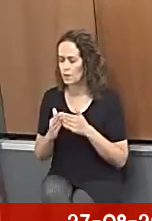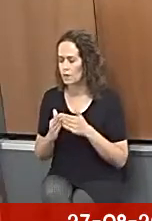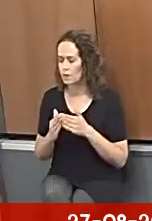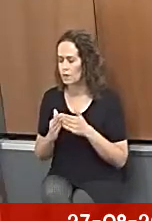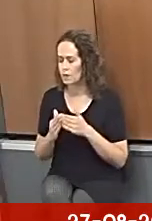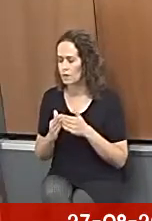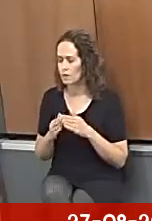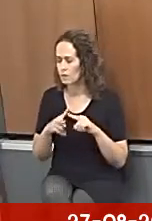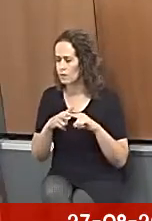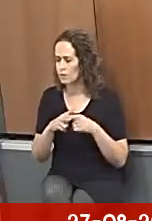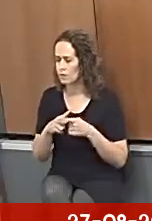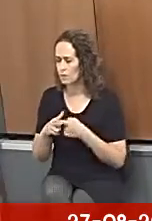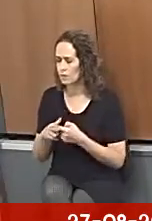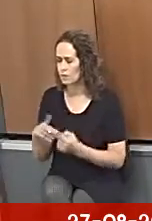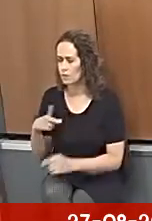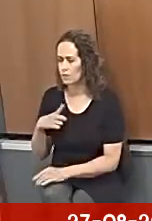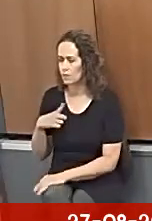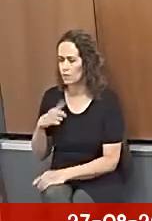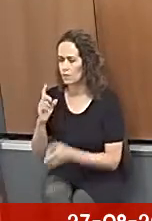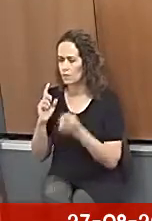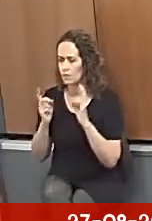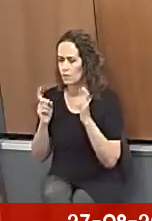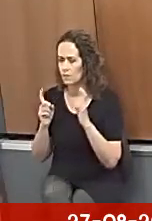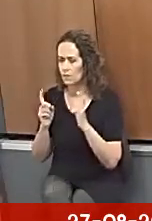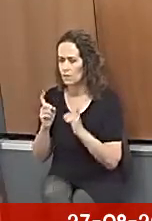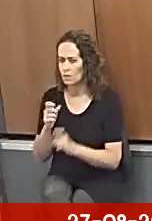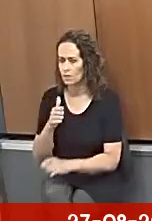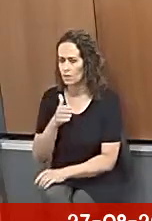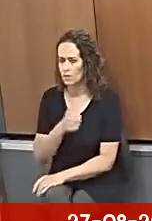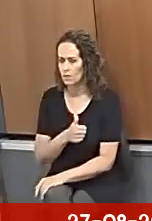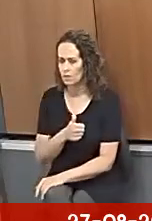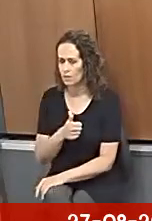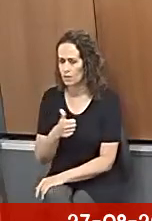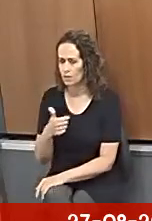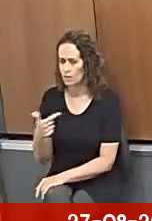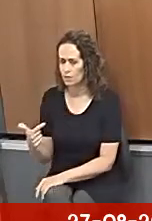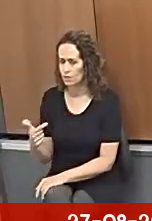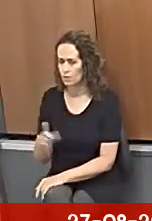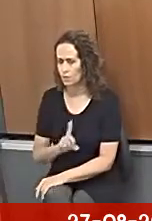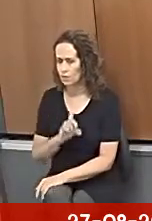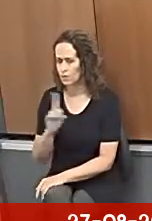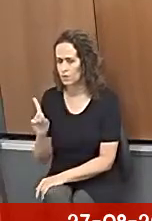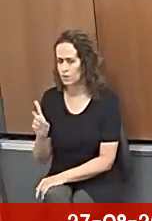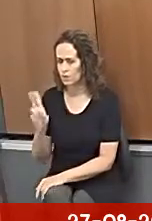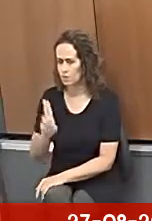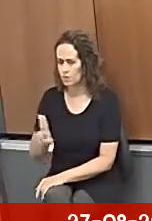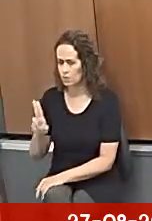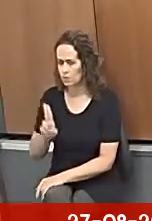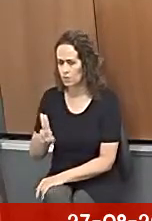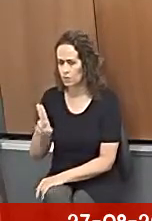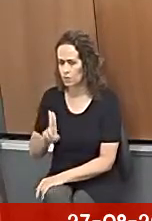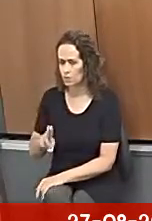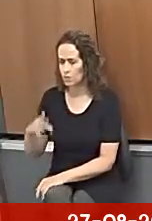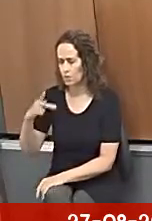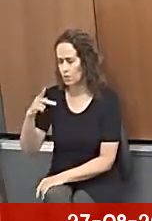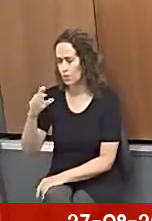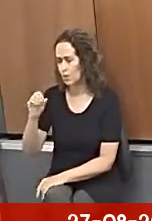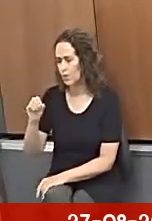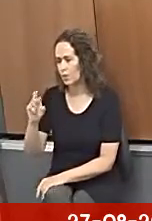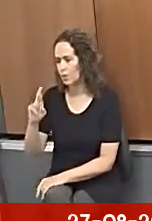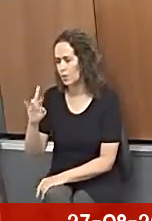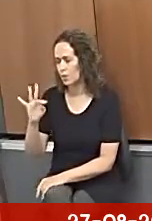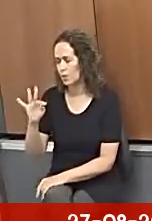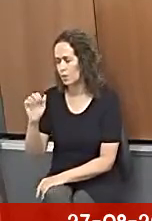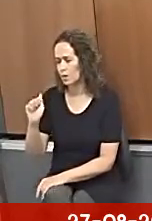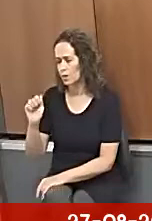mesmo terá uma reunião dia 12 não se usa mais portadores são pessoas com deficiências temos nome dele não se usa mais só